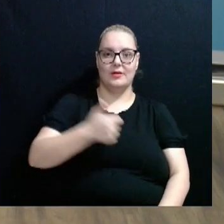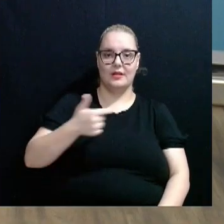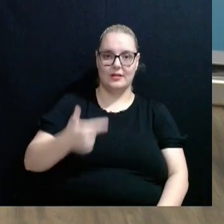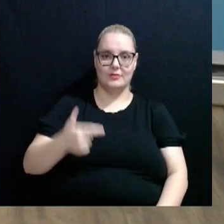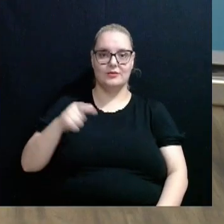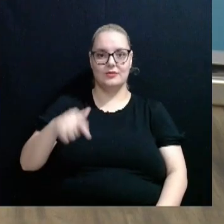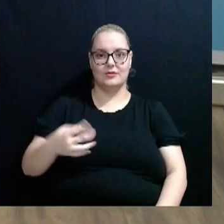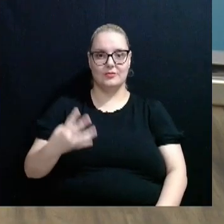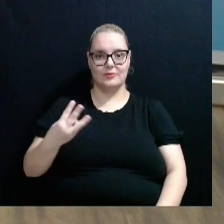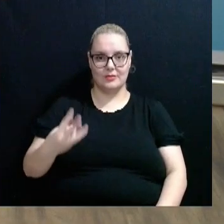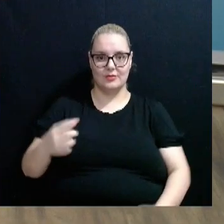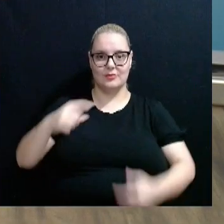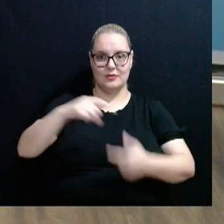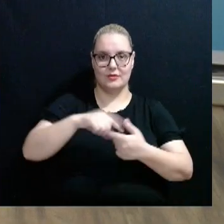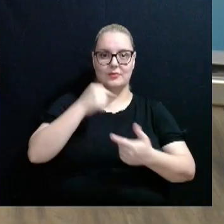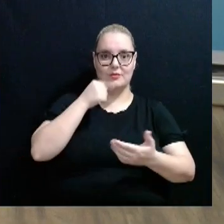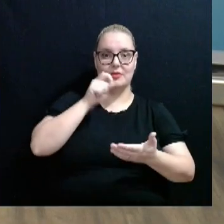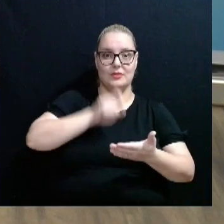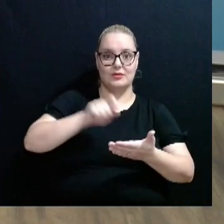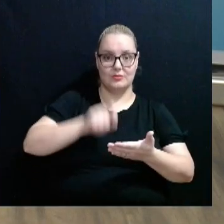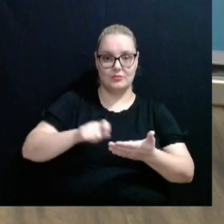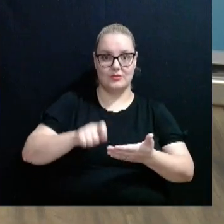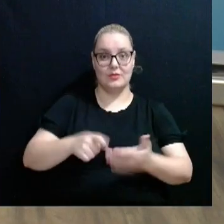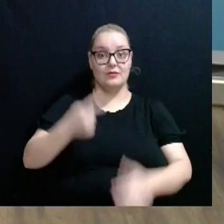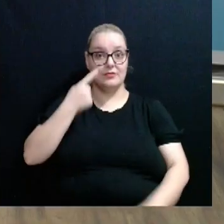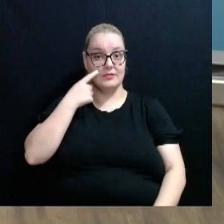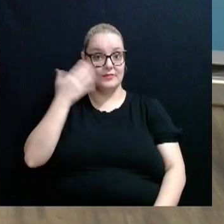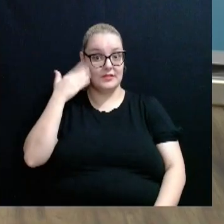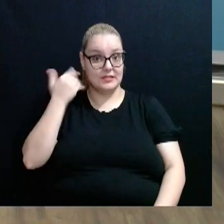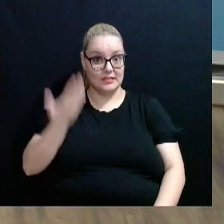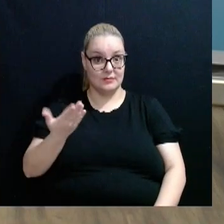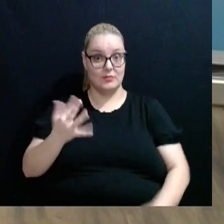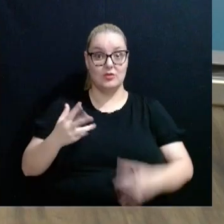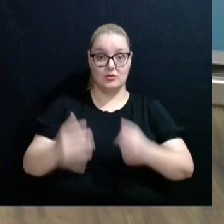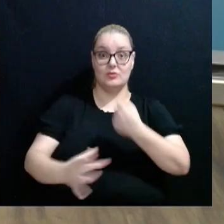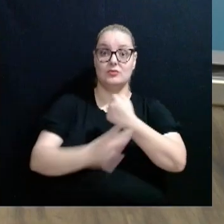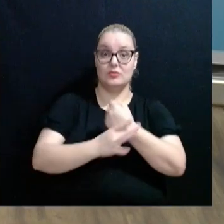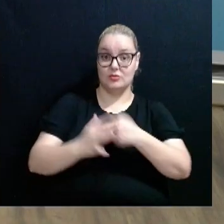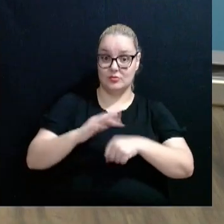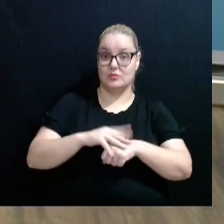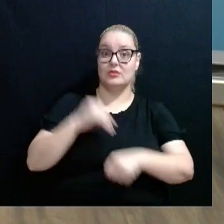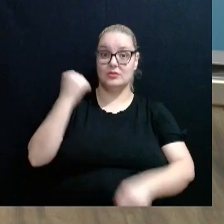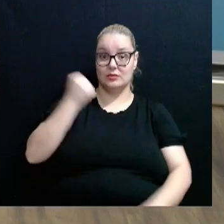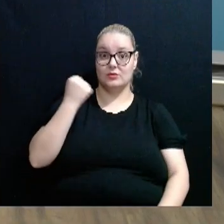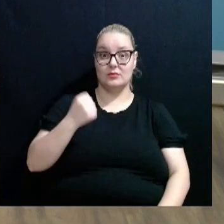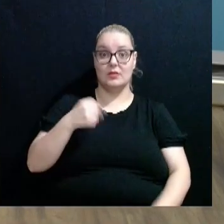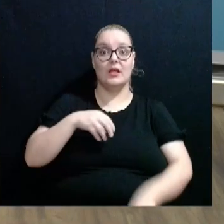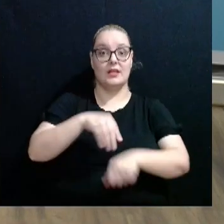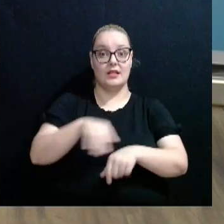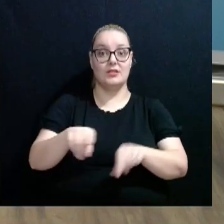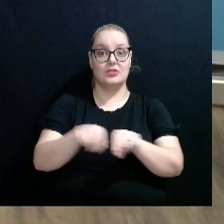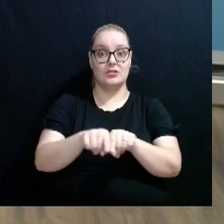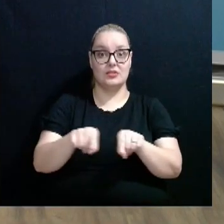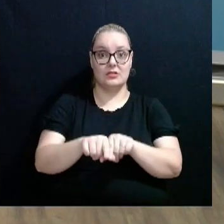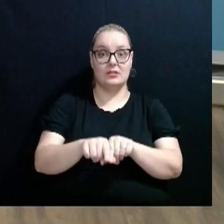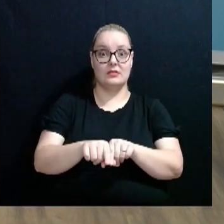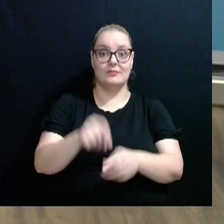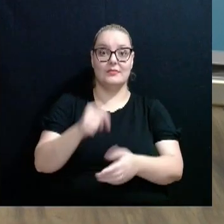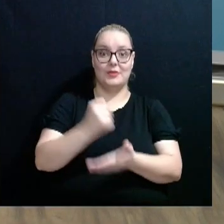Na Ponta do Lápis, você vai saber tudo sobre o seguro de doenças graves e as dicas também para a contratação. Confira.